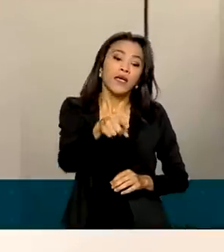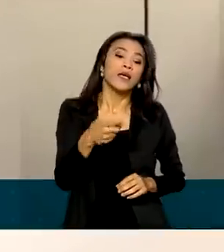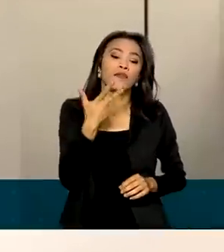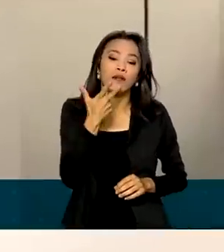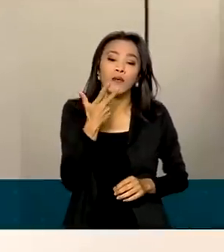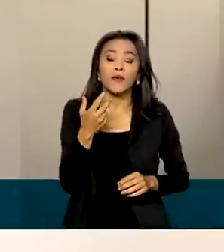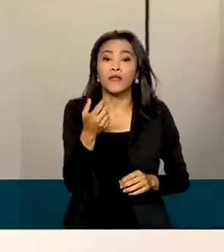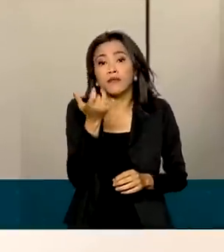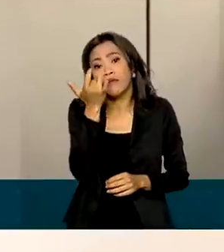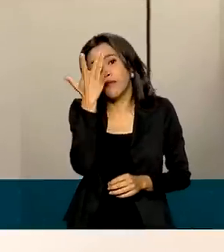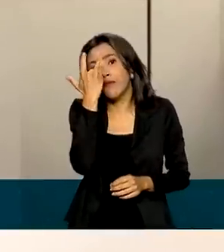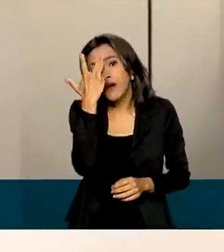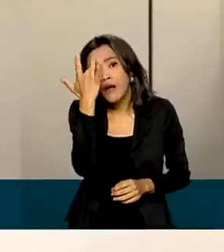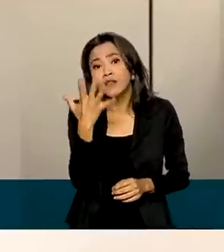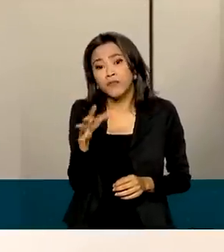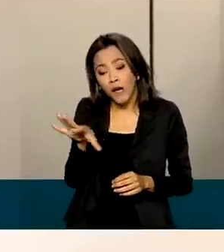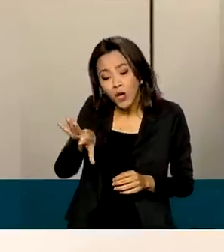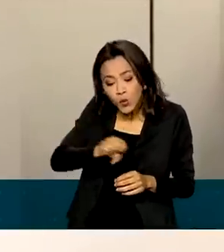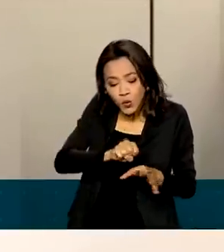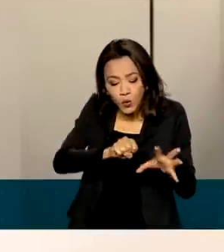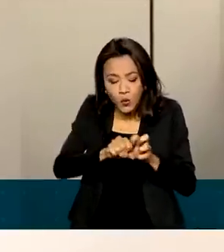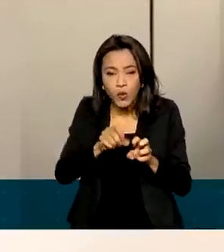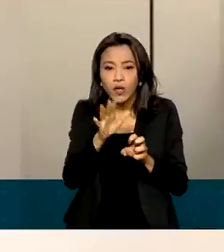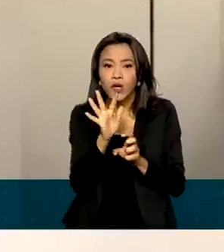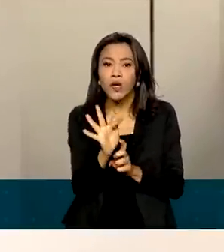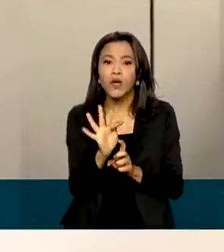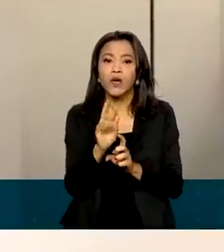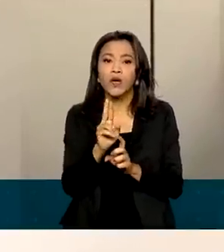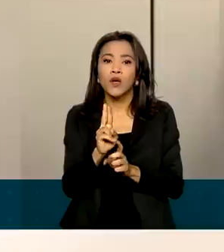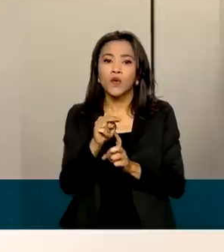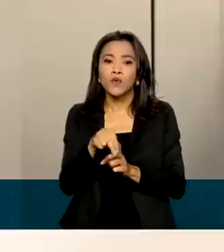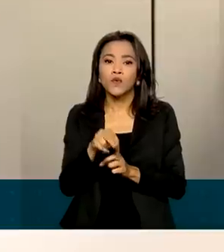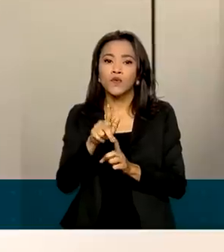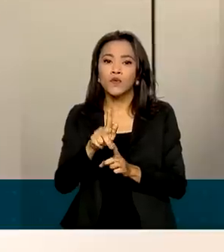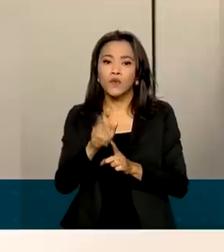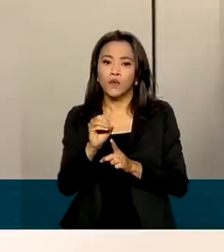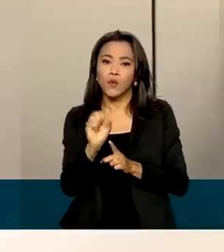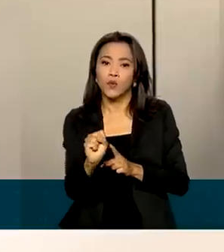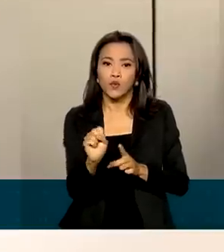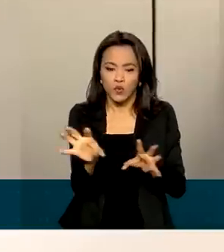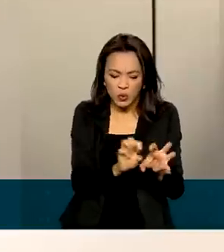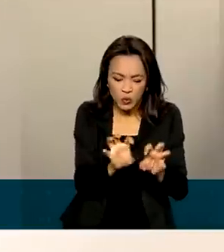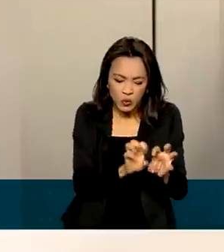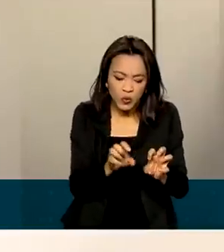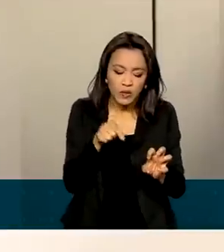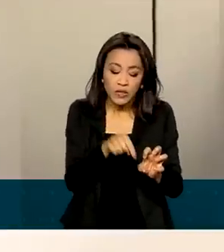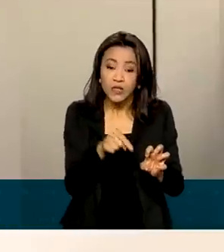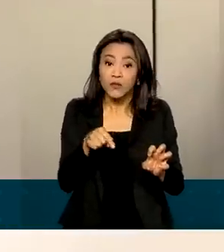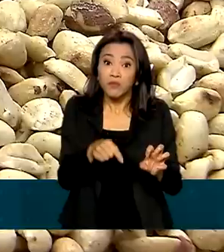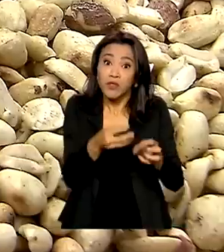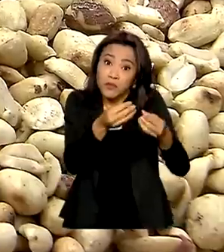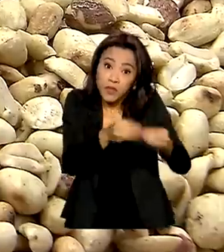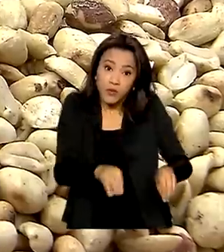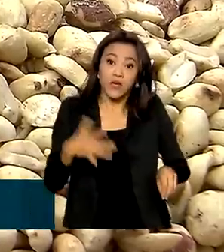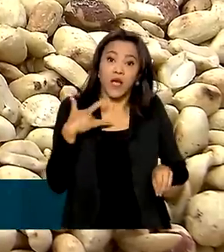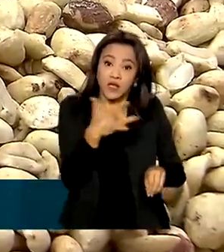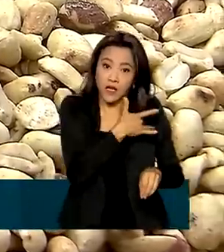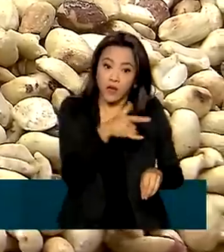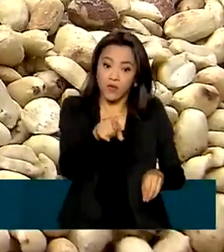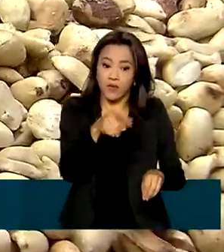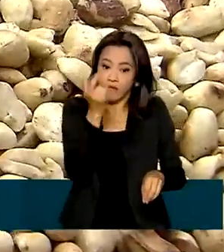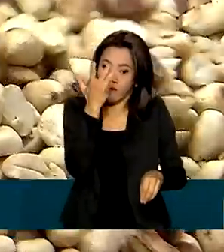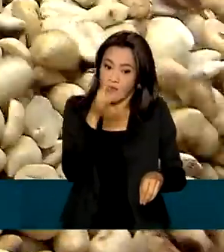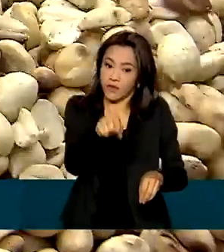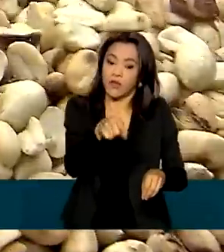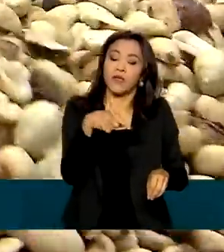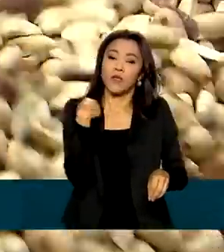à contaminação por fungos, que podem desenvolver micotoxinas que são prejudiciais à saúde. Então, a